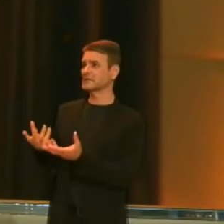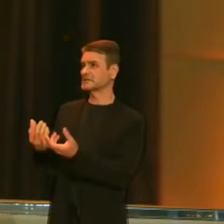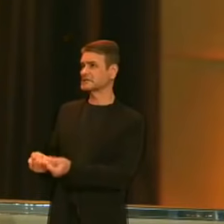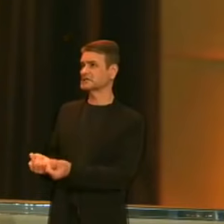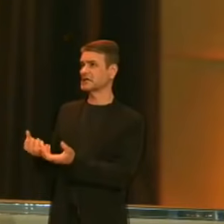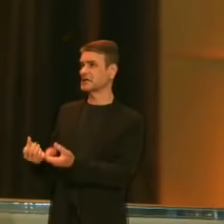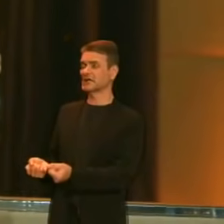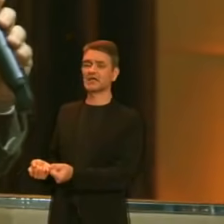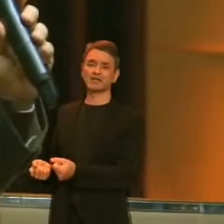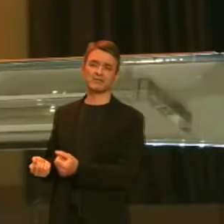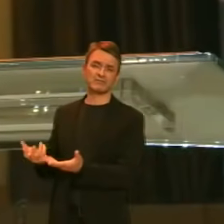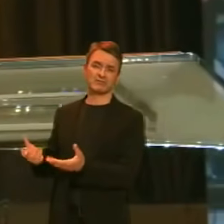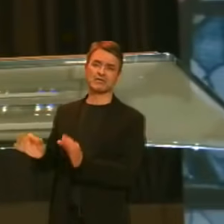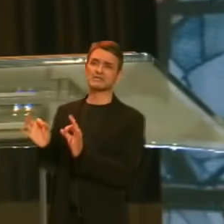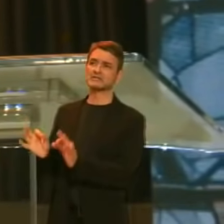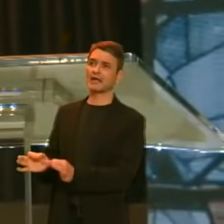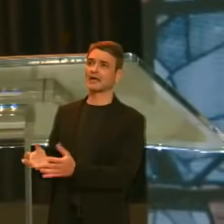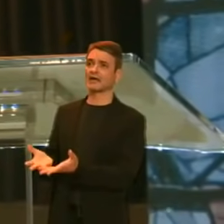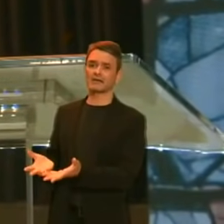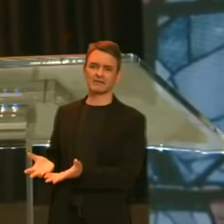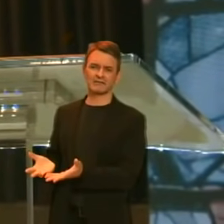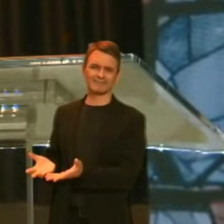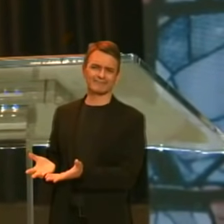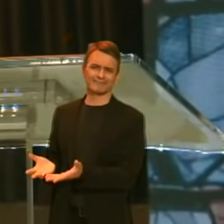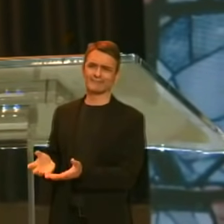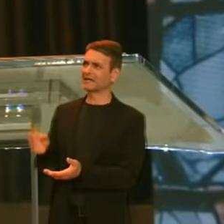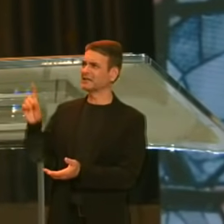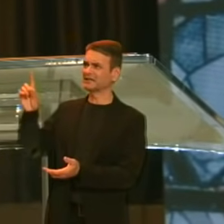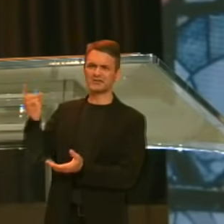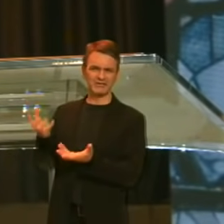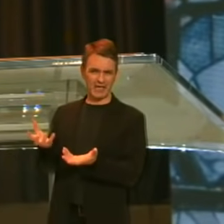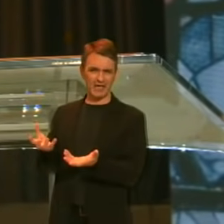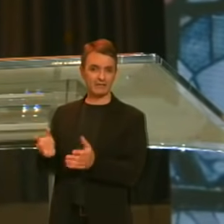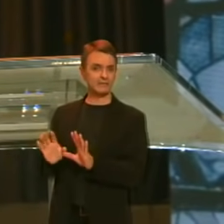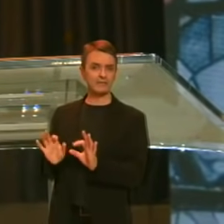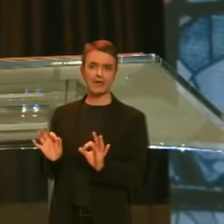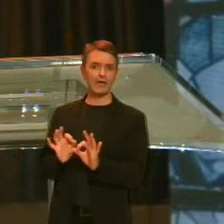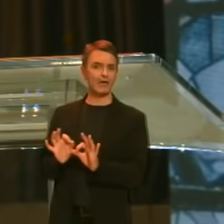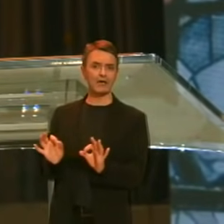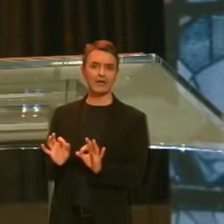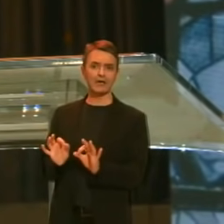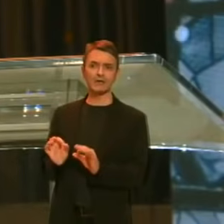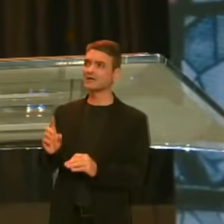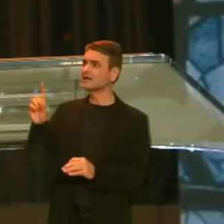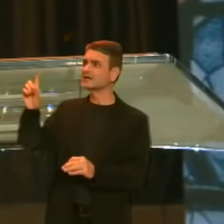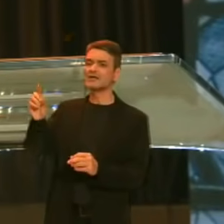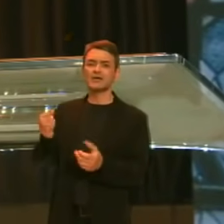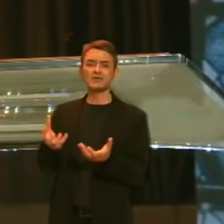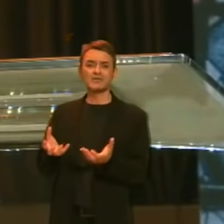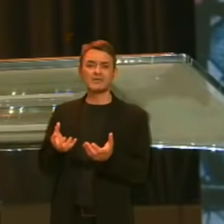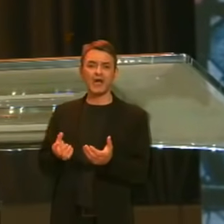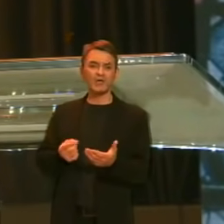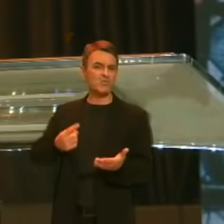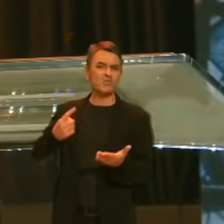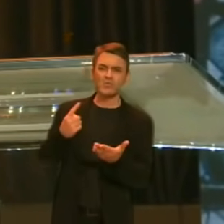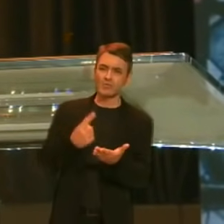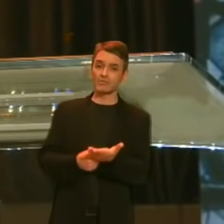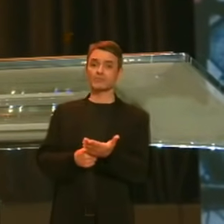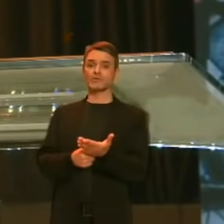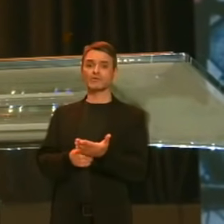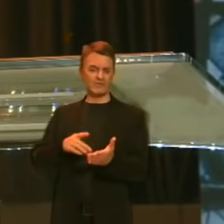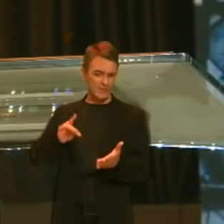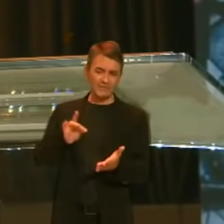politicamente correto, não é isso que Deus quer da gente não, queridos. Ele quer um compromisso inalienável com a